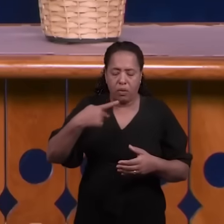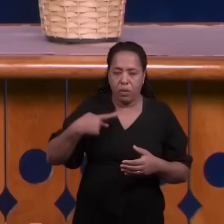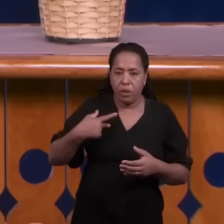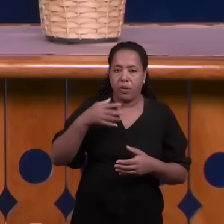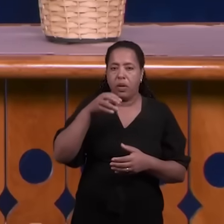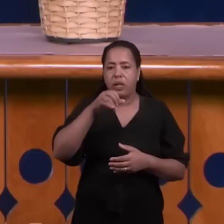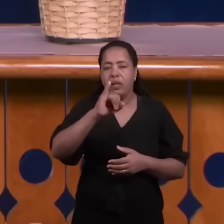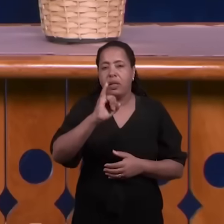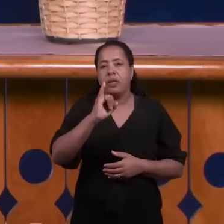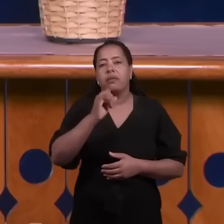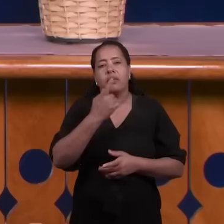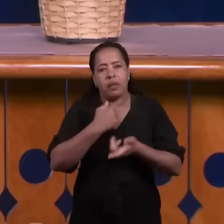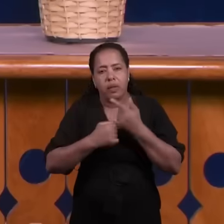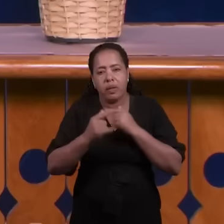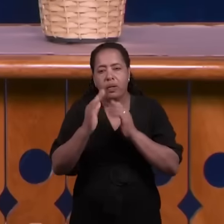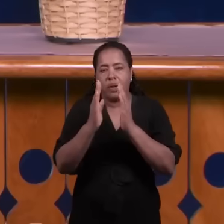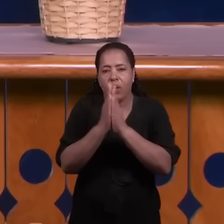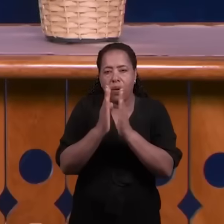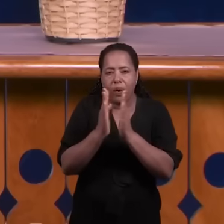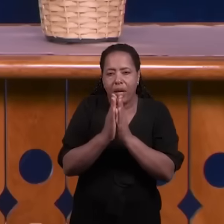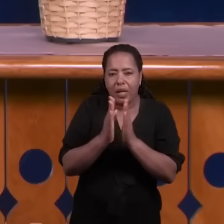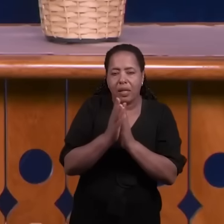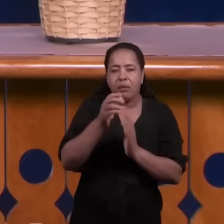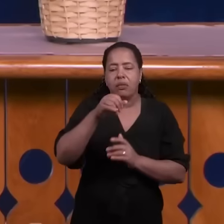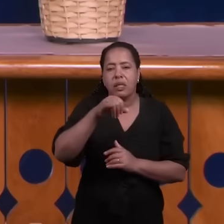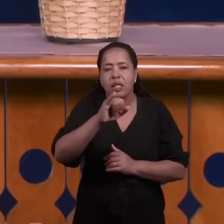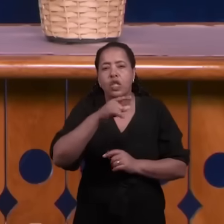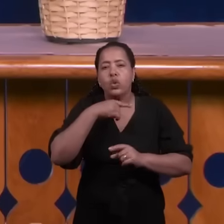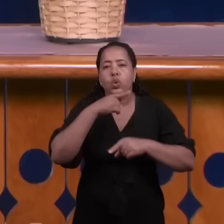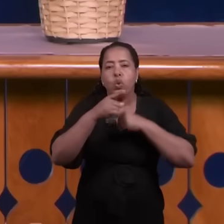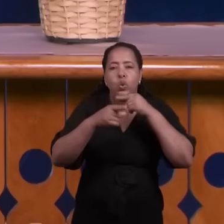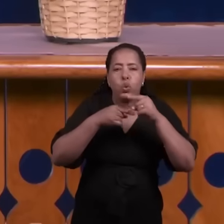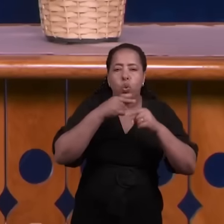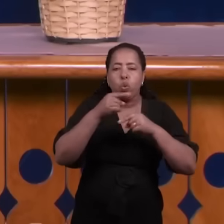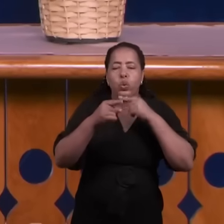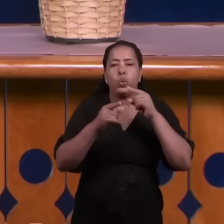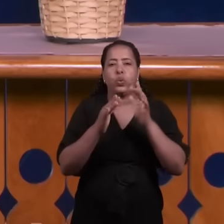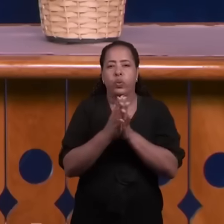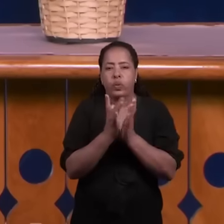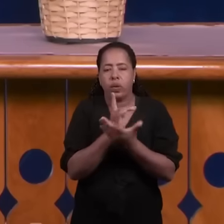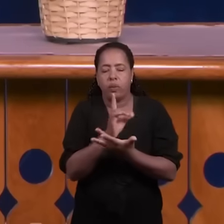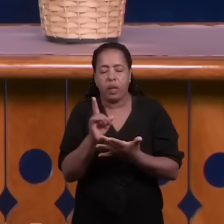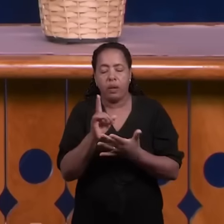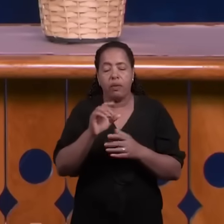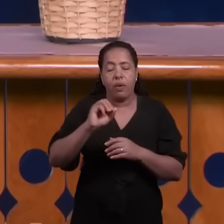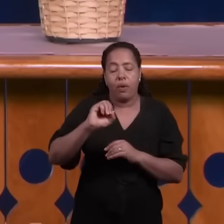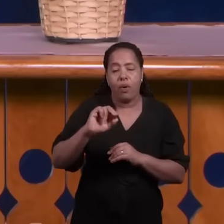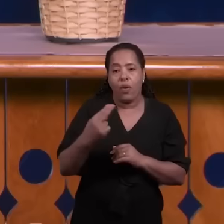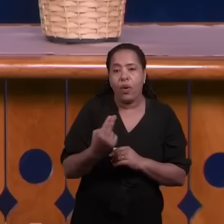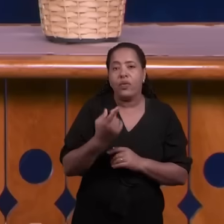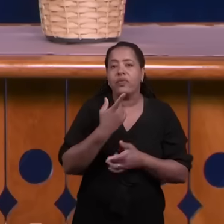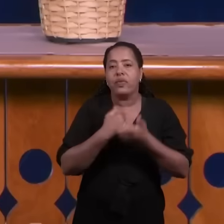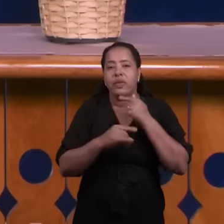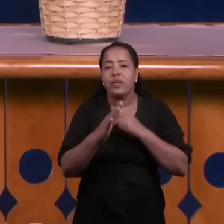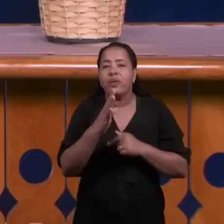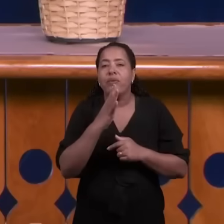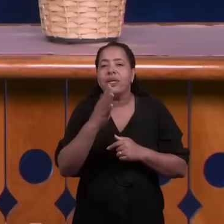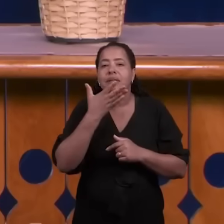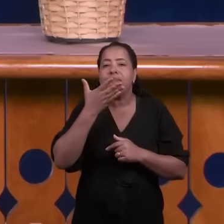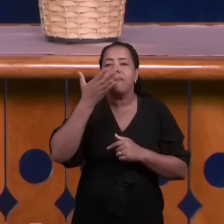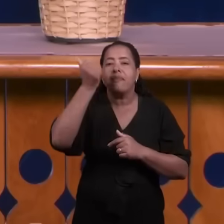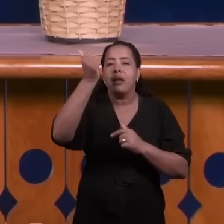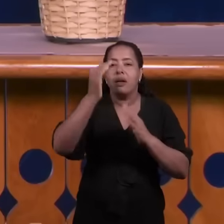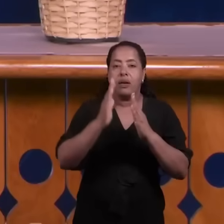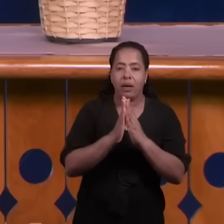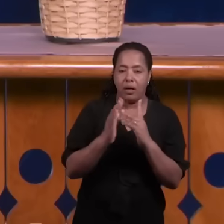Você precisa de alguma maneira de uma oração, de esclarecimento a respeito da palavra, ou se você quer saber um